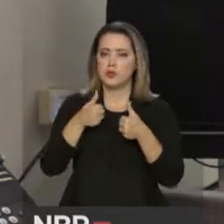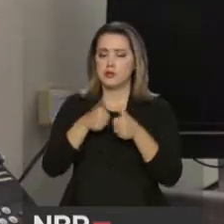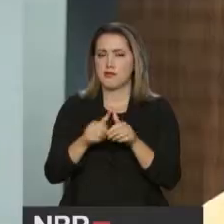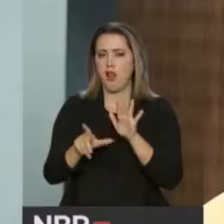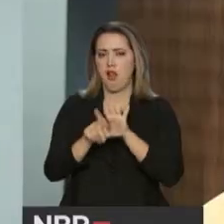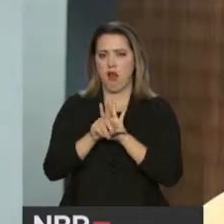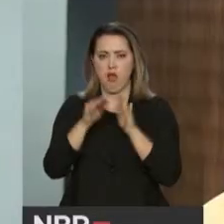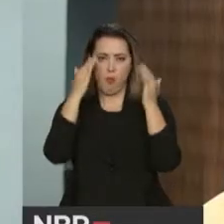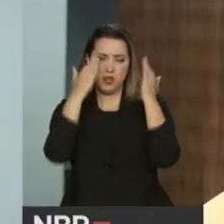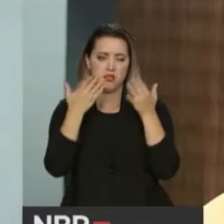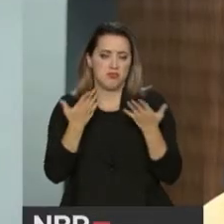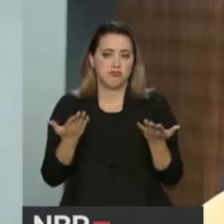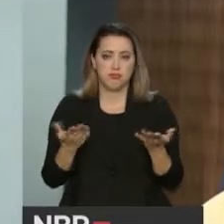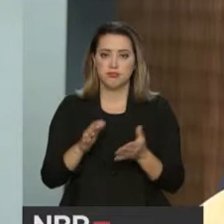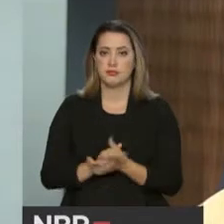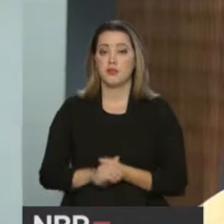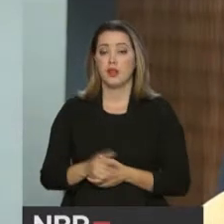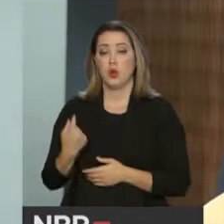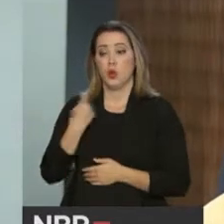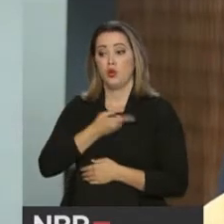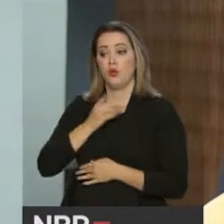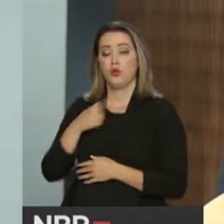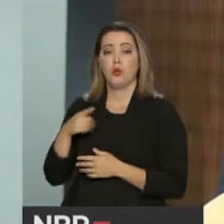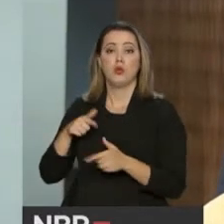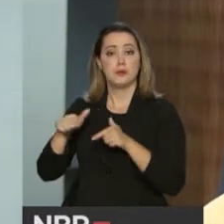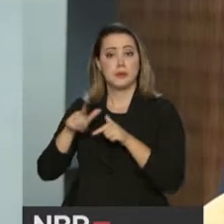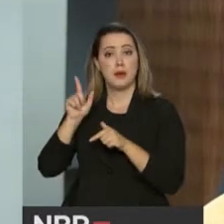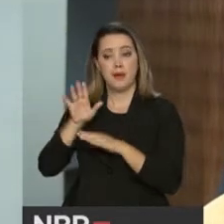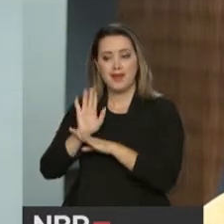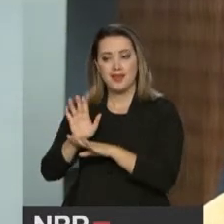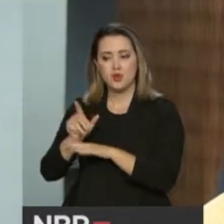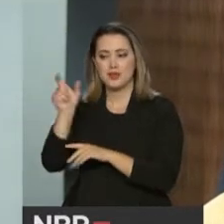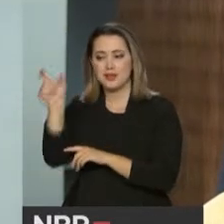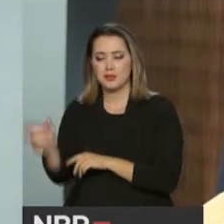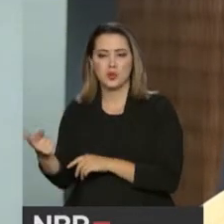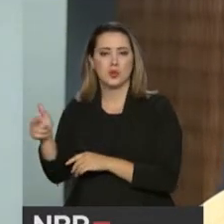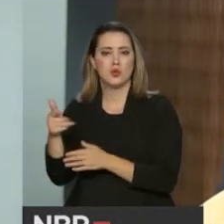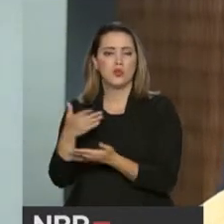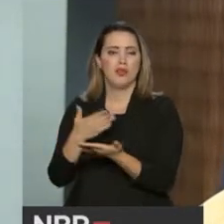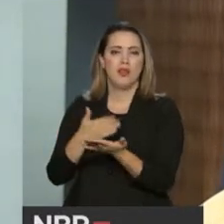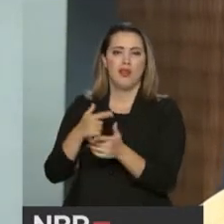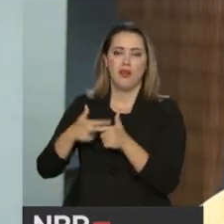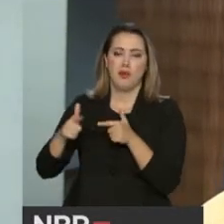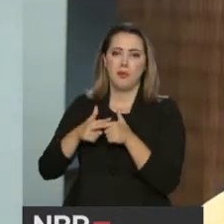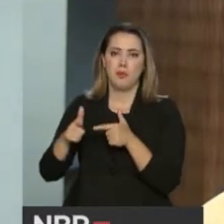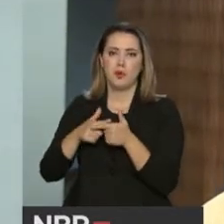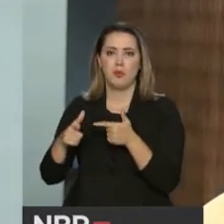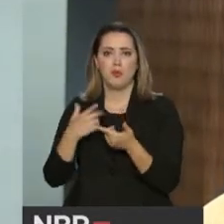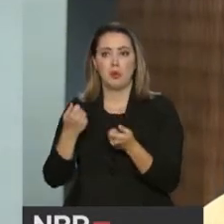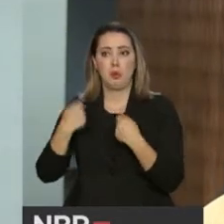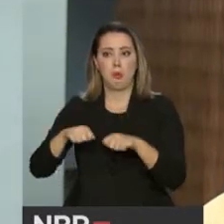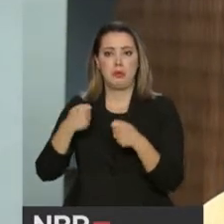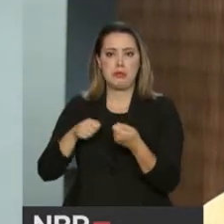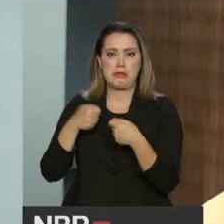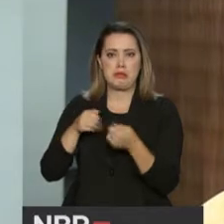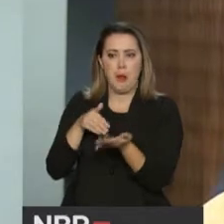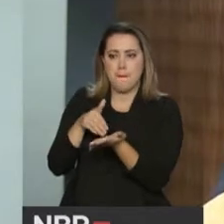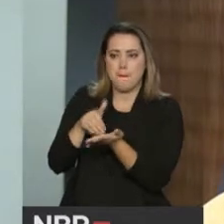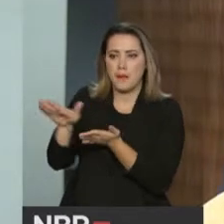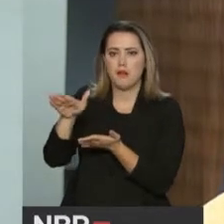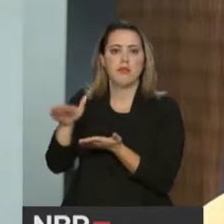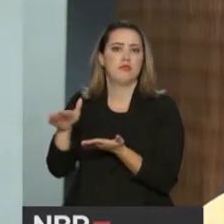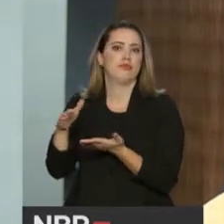no país. Nosso papel é auxiliar essas pessoas para que elas não enfrentem problemas, né, que elas não caem em situações em que elas tenham que